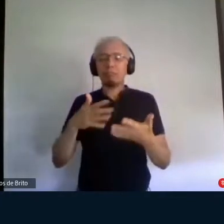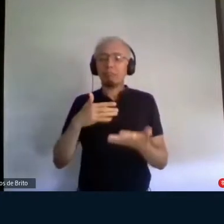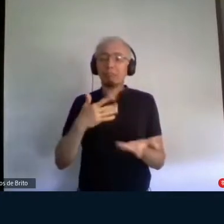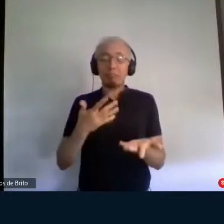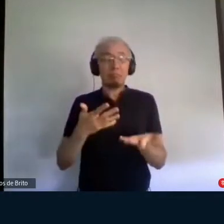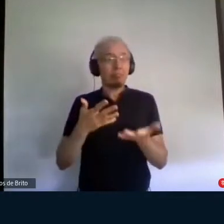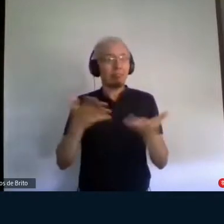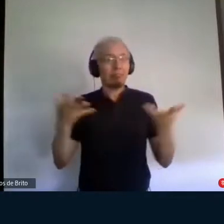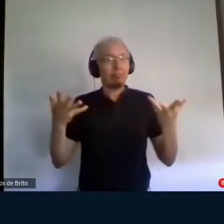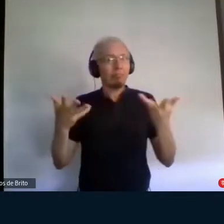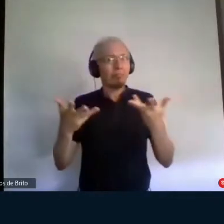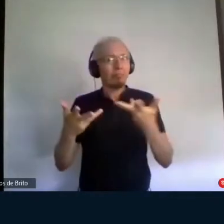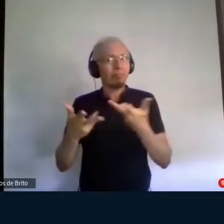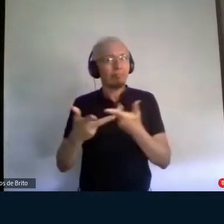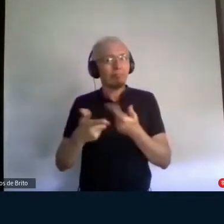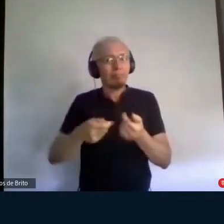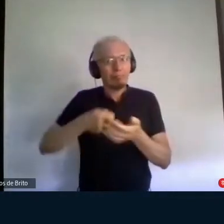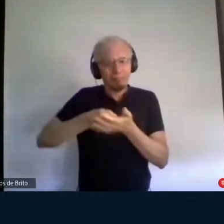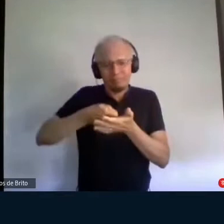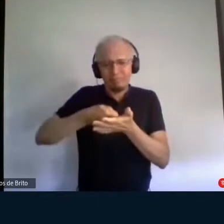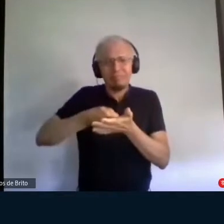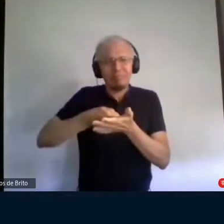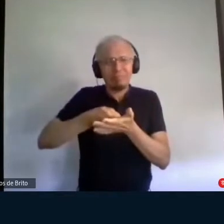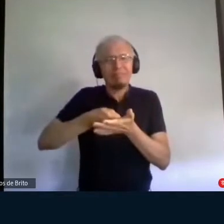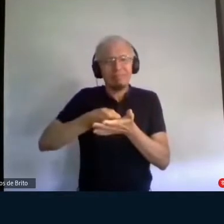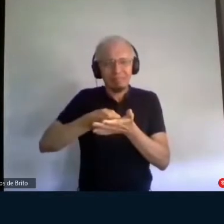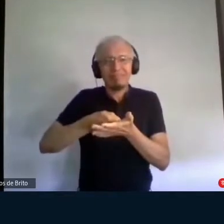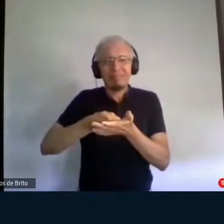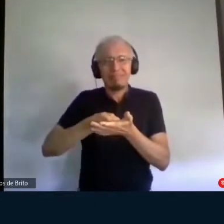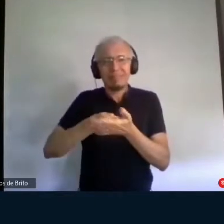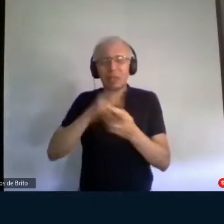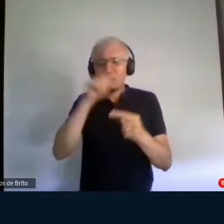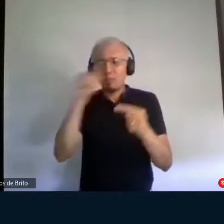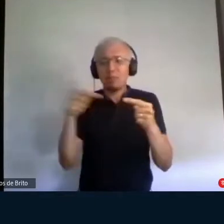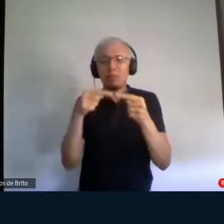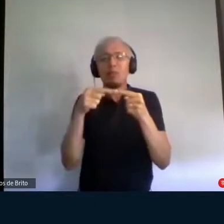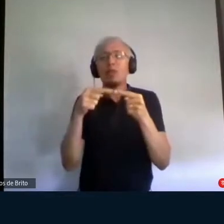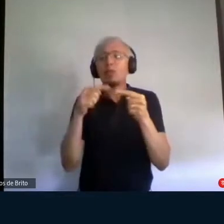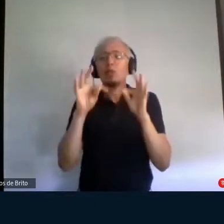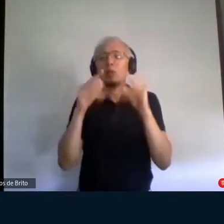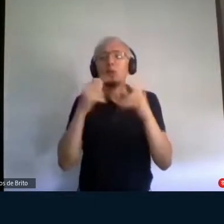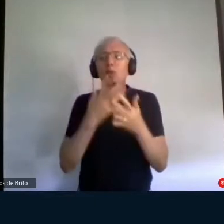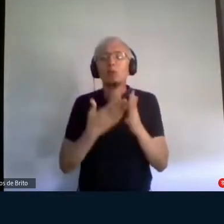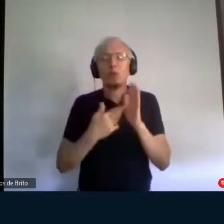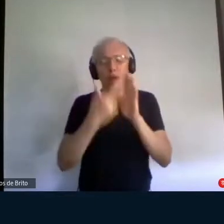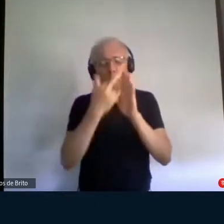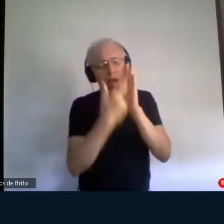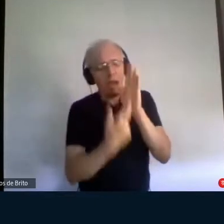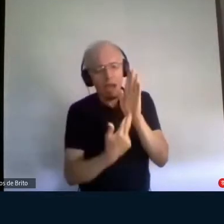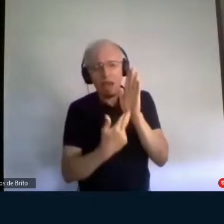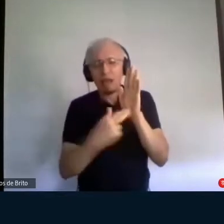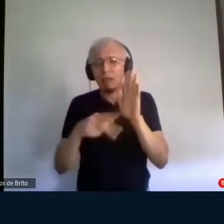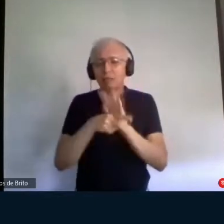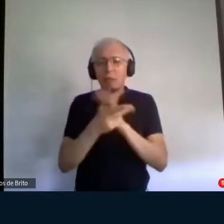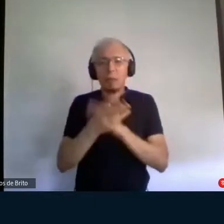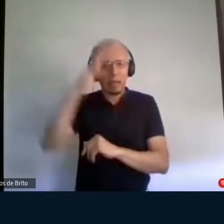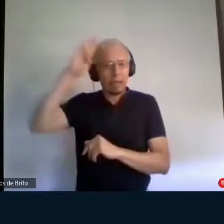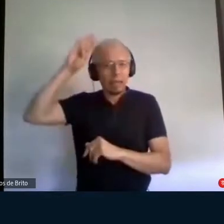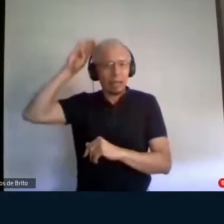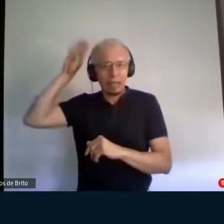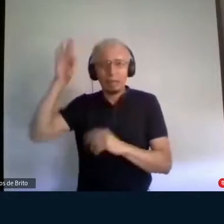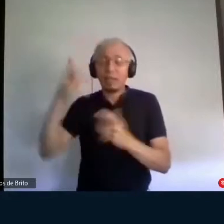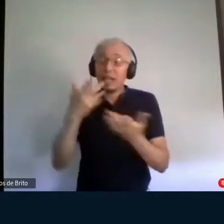extremamente rigoroso e que condiz com todas as normas acadêmicas que são tão, às